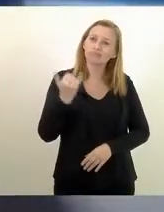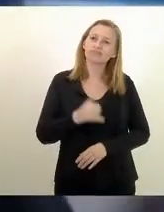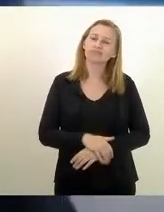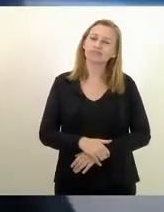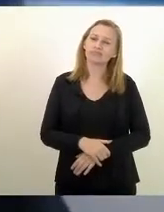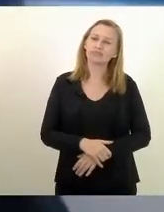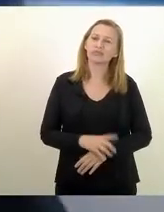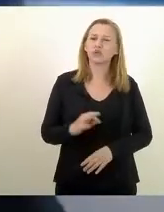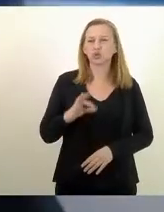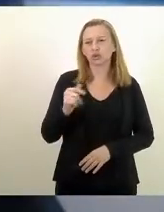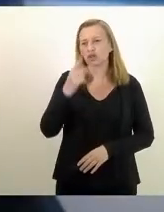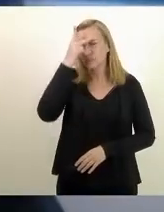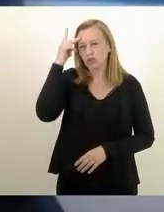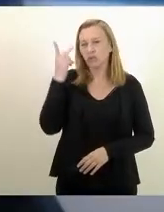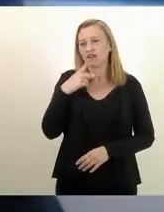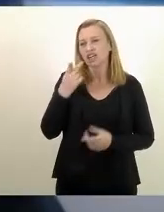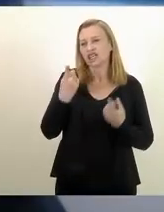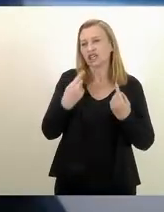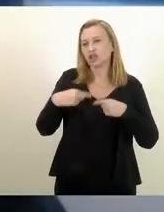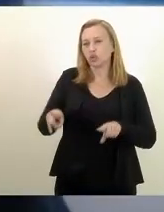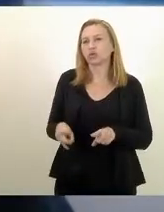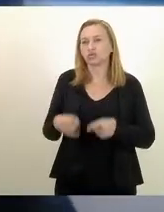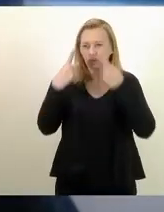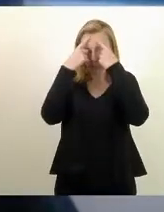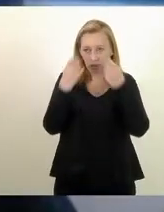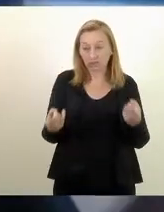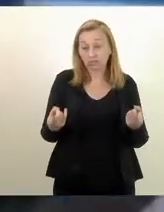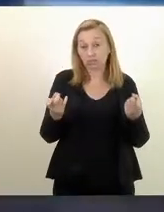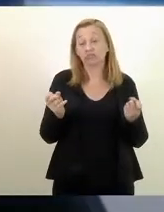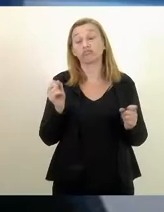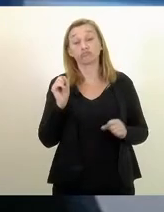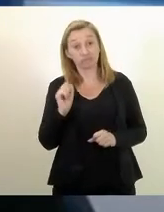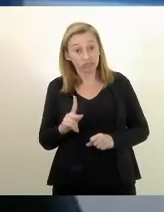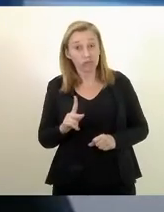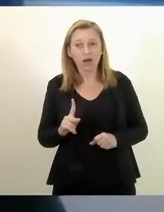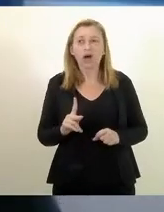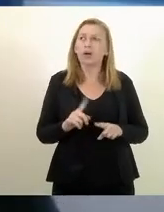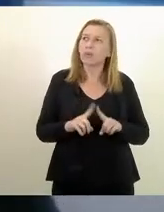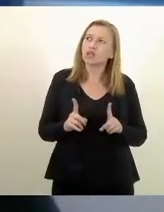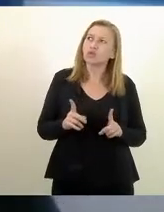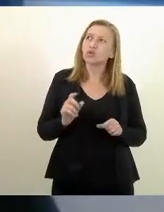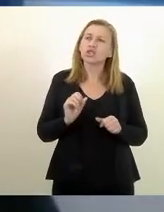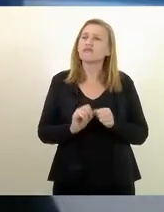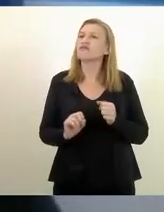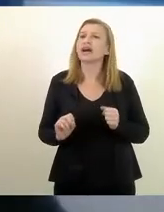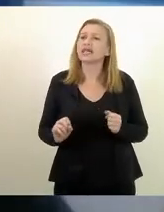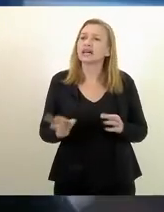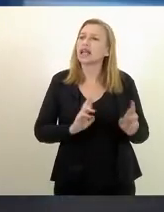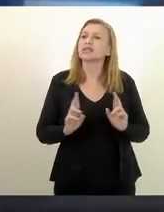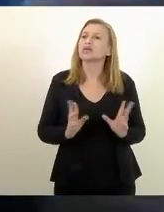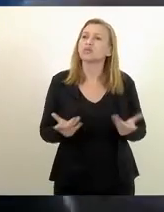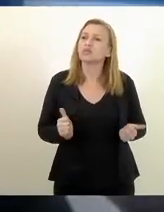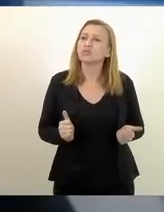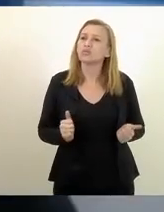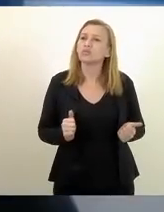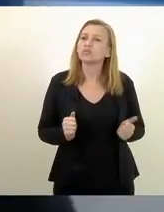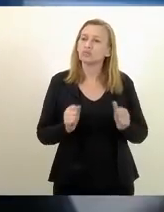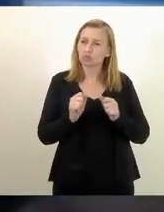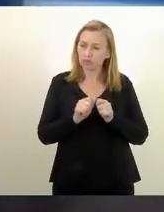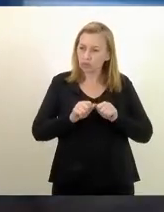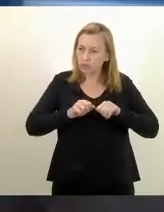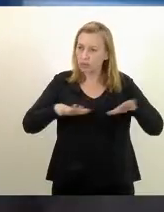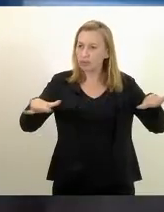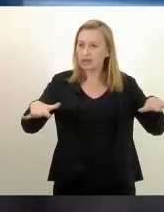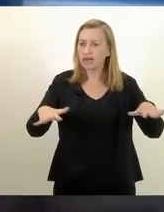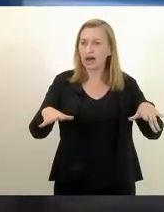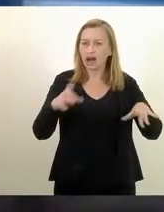todo mundo diz que é contra a violência doméstica sim mas o que que se faz em relação a isso ampliar os mecanismos de